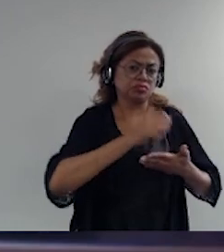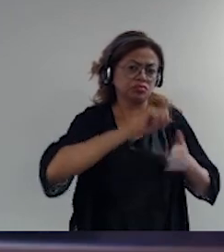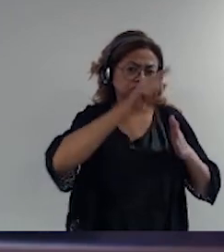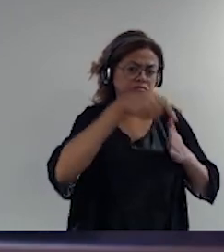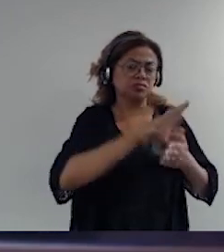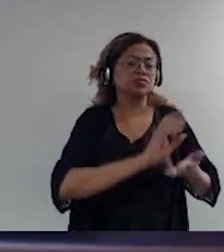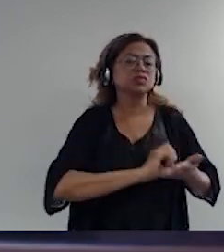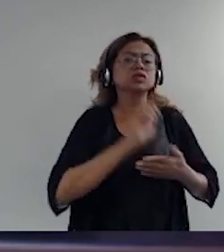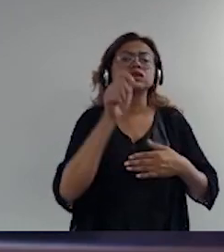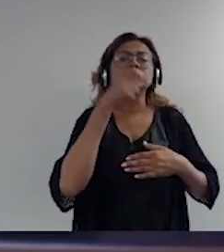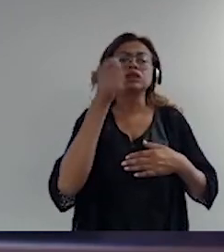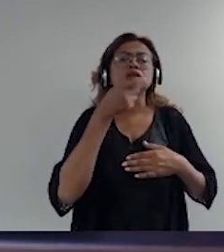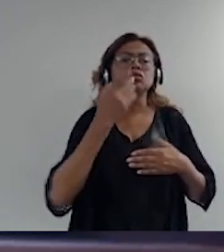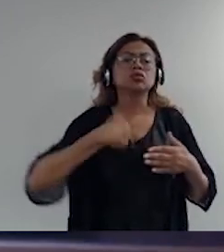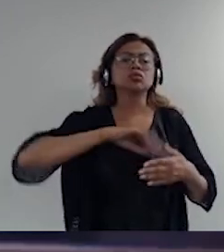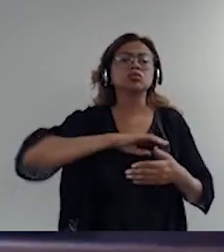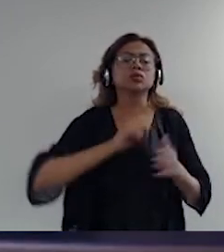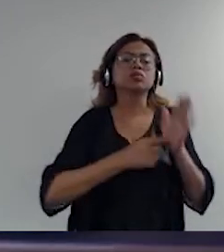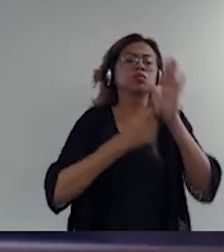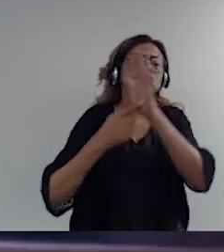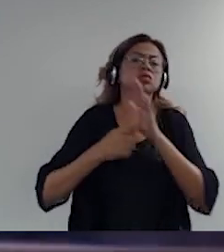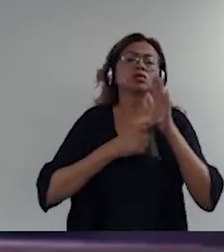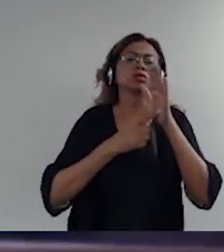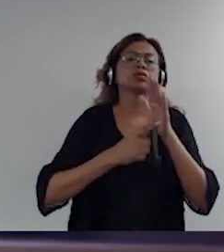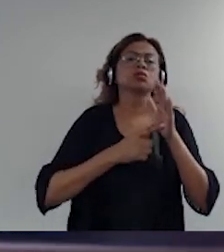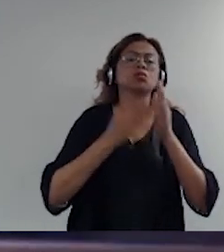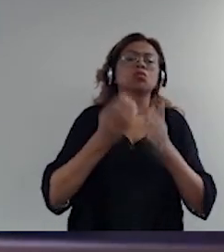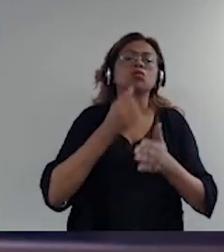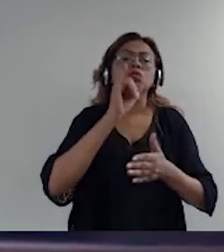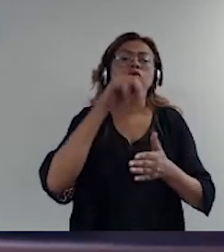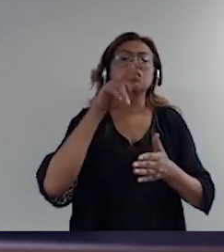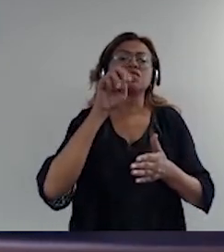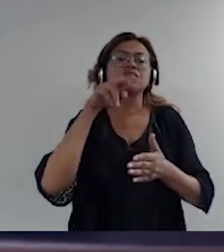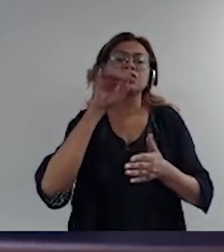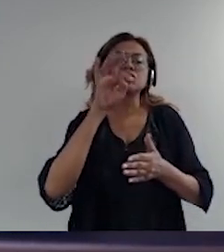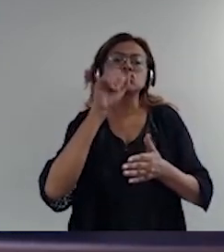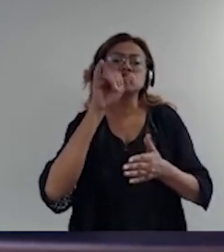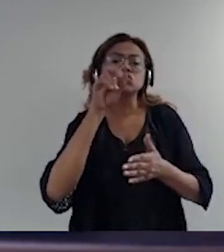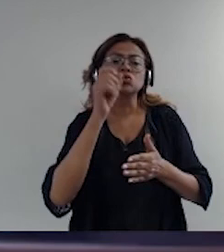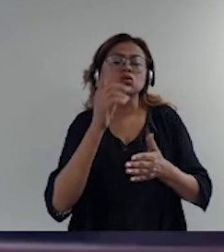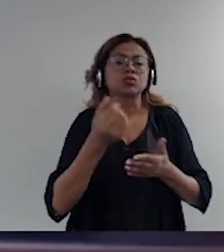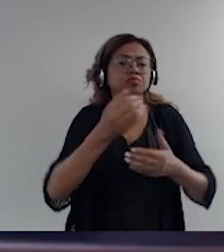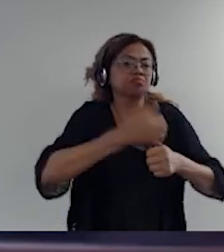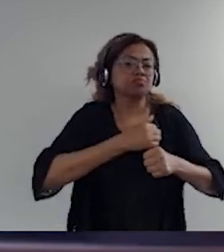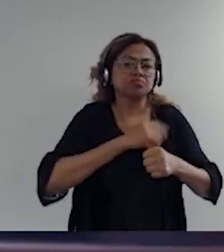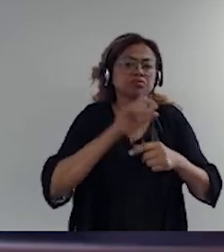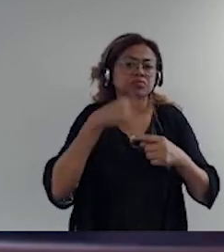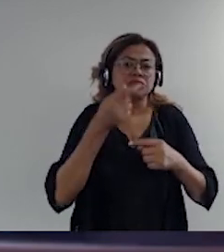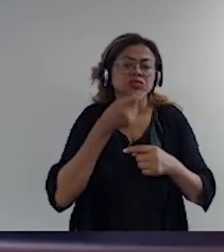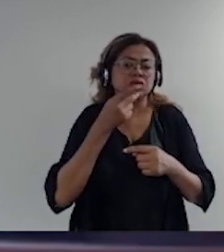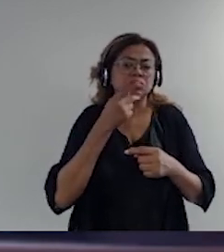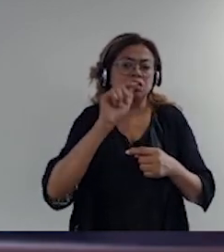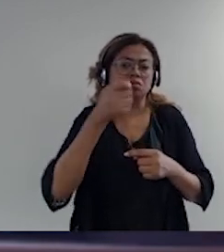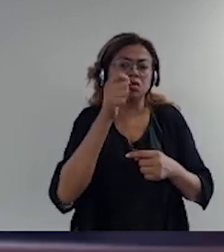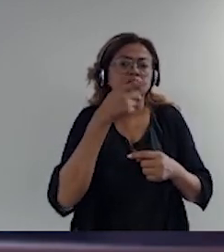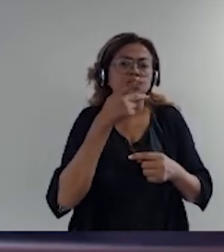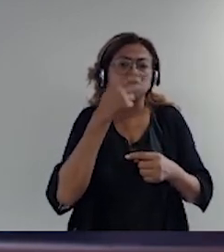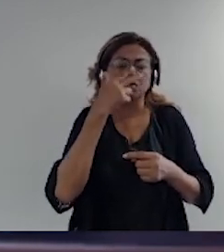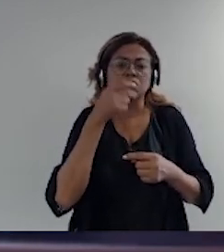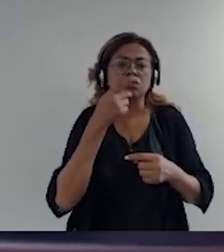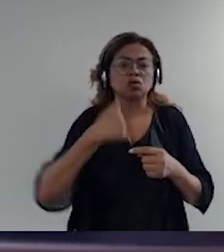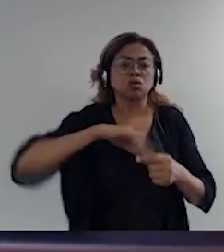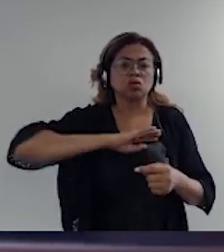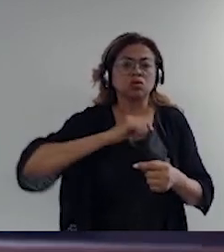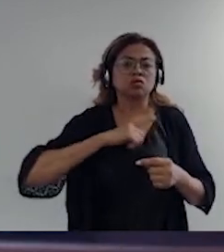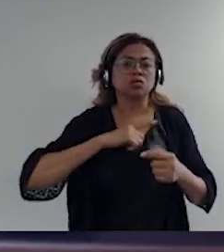Que sinal a gente está dando para o investidor se a gente retiver dividendos neste momento? A gente não quer dar um sinal de que a gente está passando por um problema